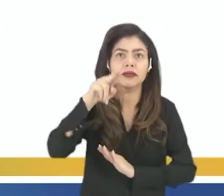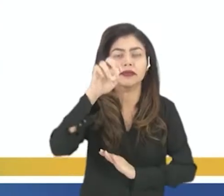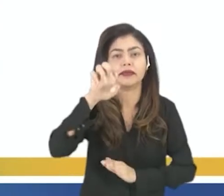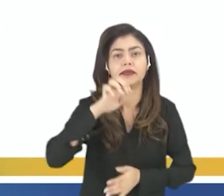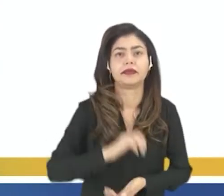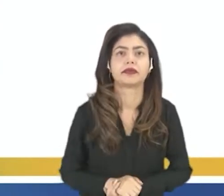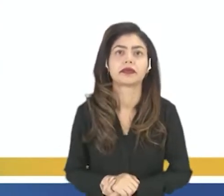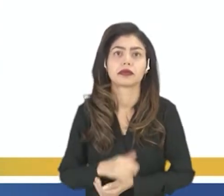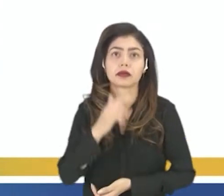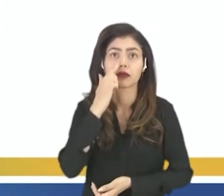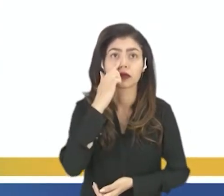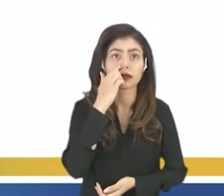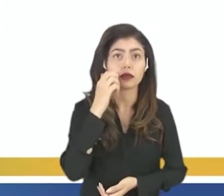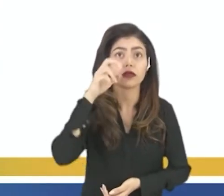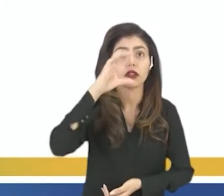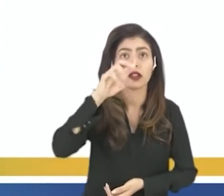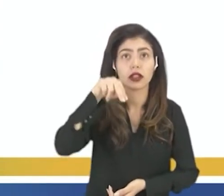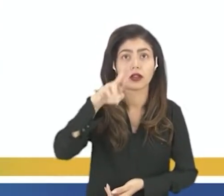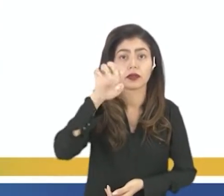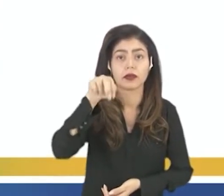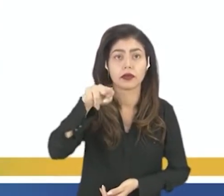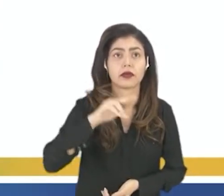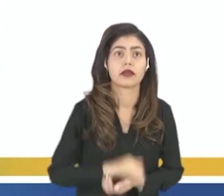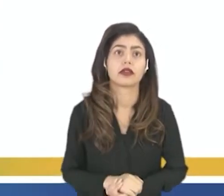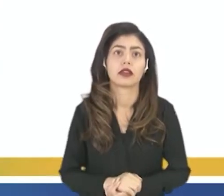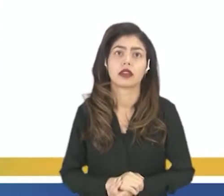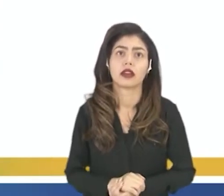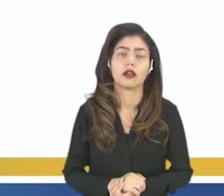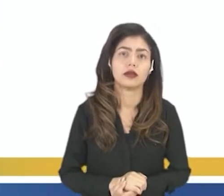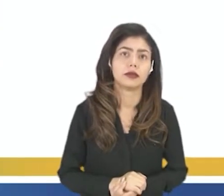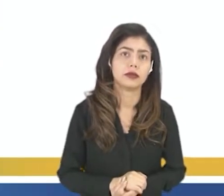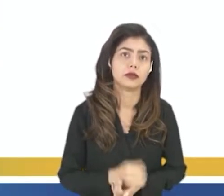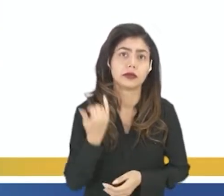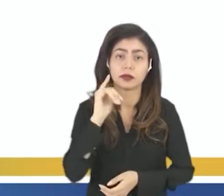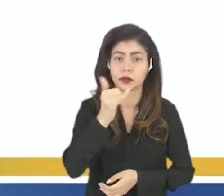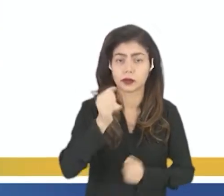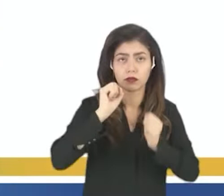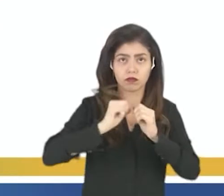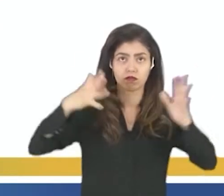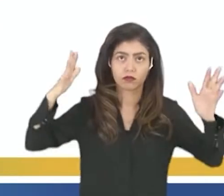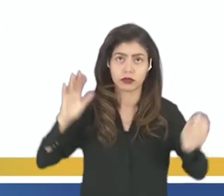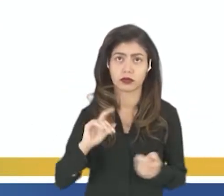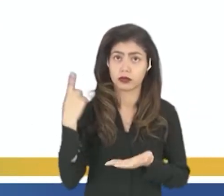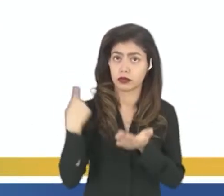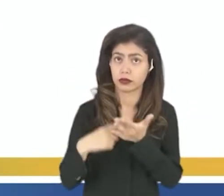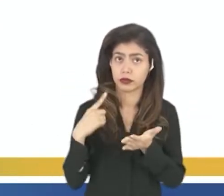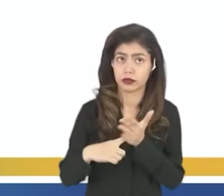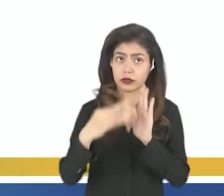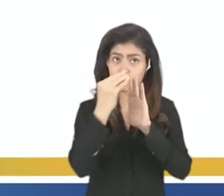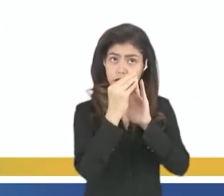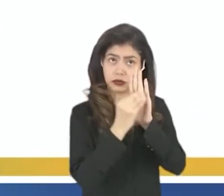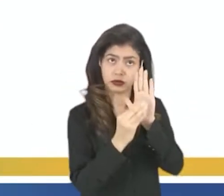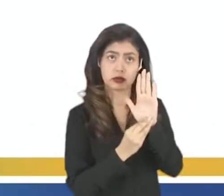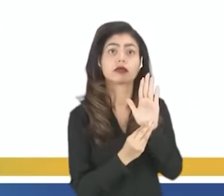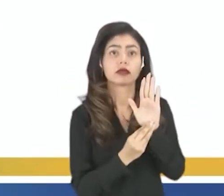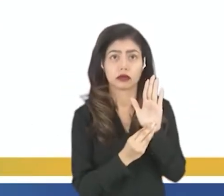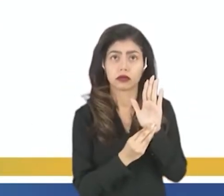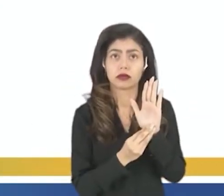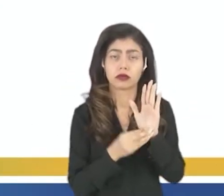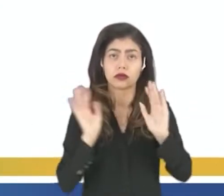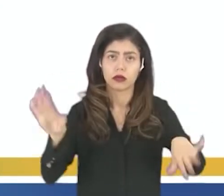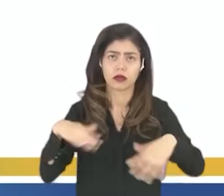CNN essa CNN é a comissão nacional de energia nuclear de acordo com os parâmetros internacionais